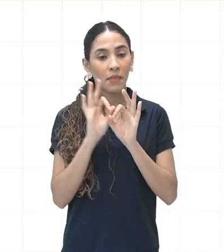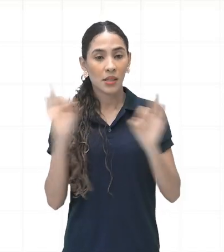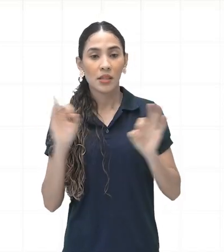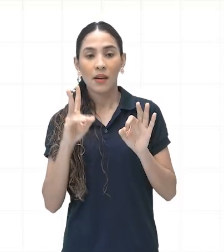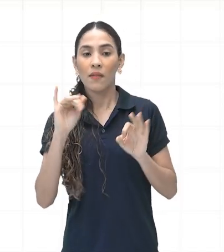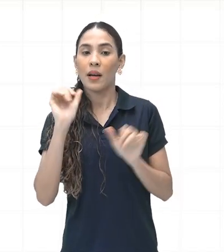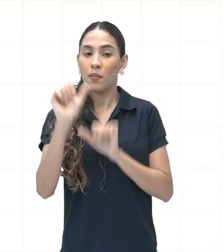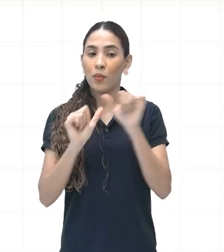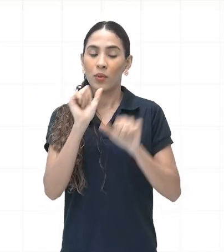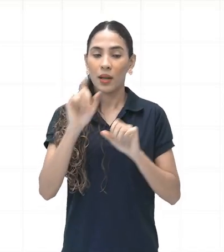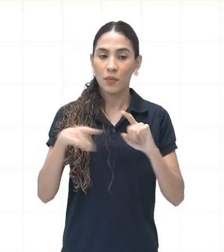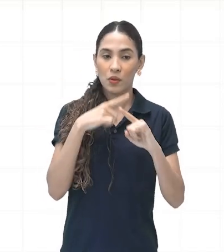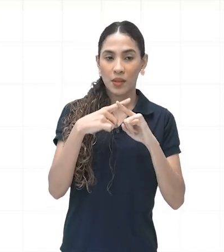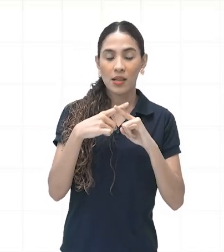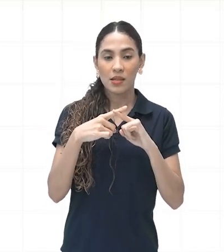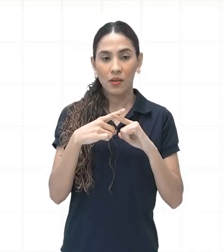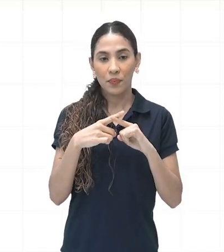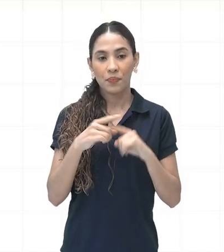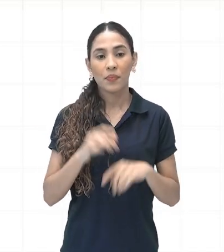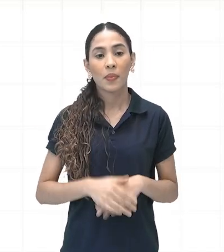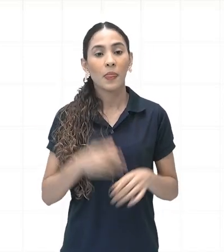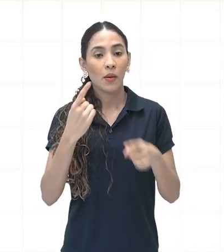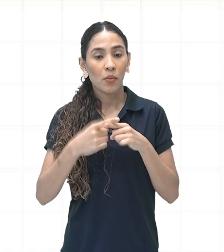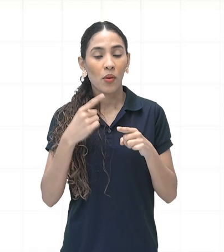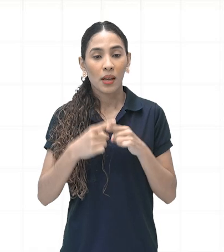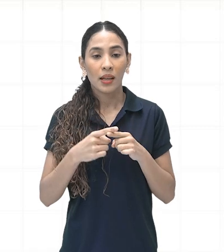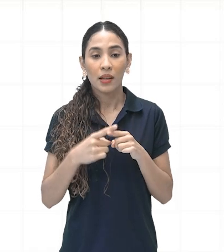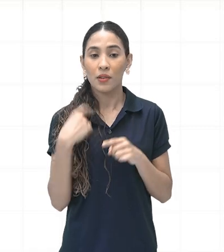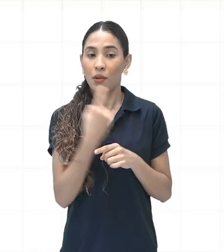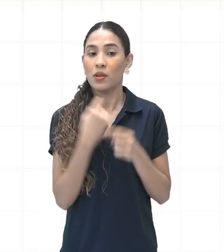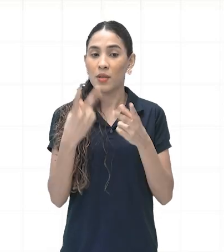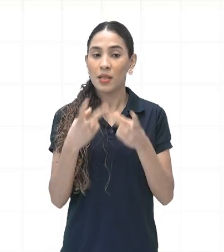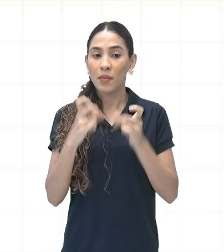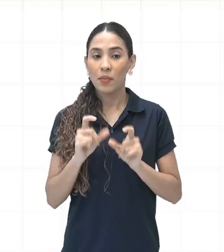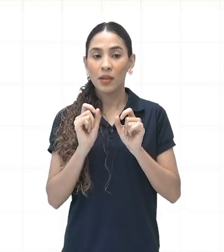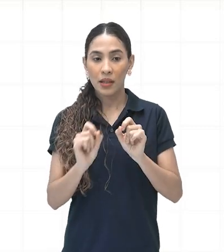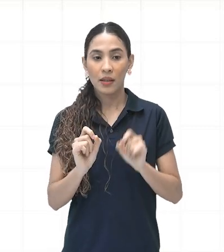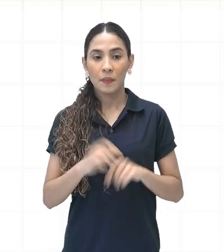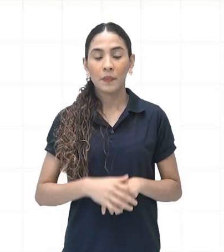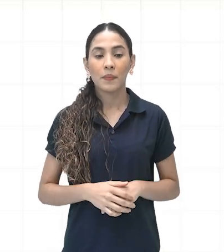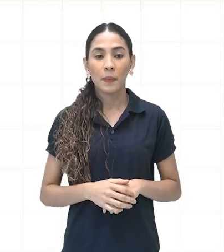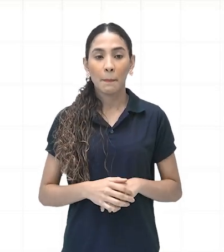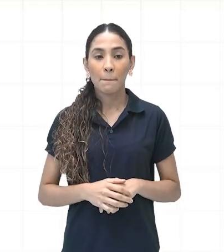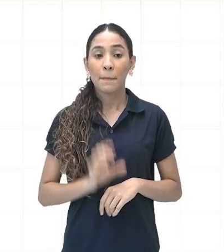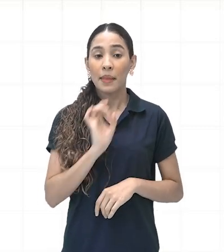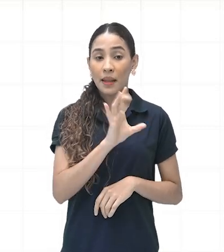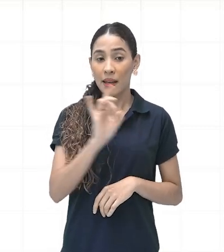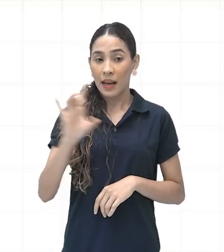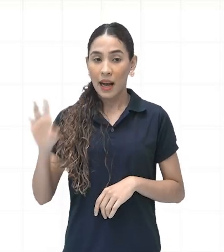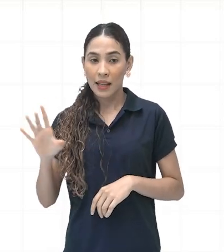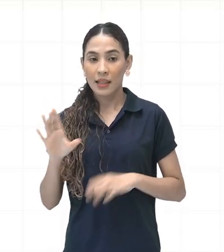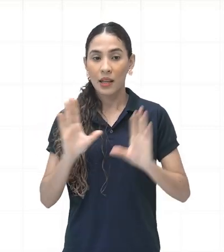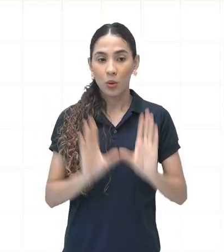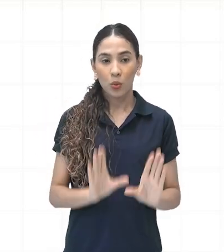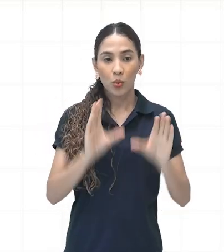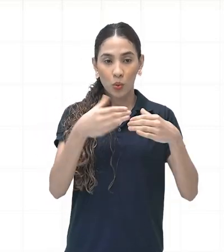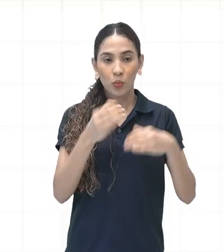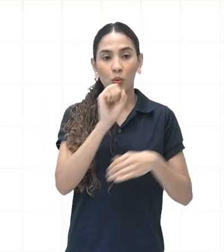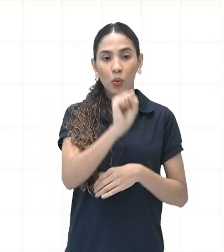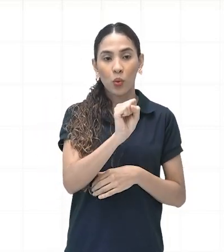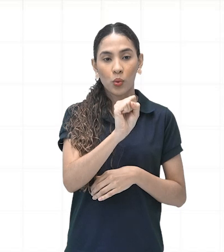vai mudar aí na multiplicação, né? Porque a gente viu que a cada agrupamento de